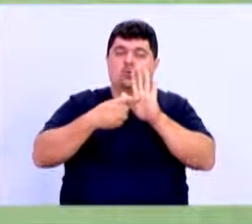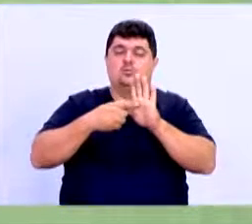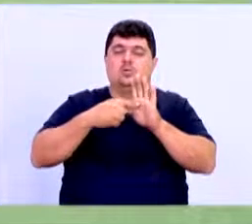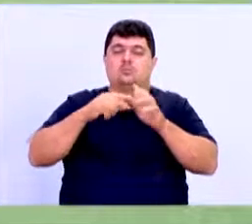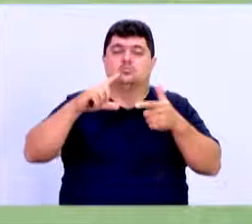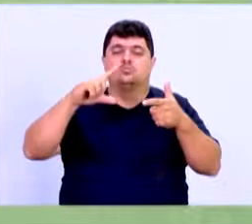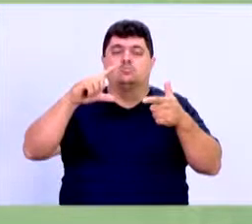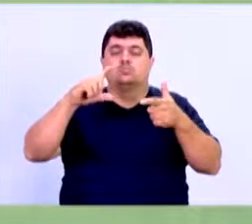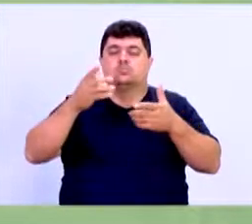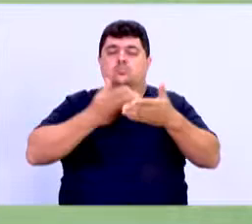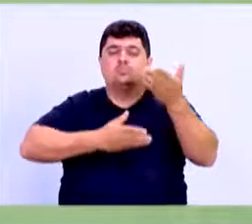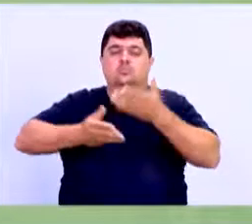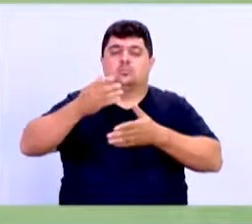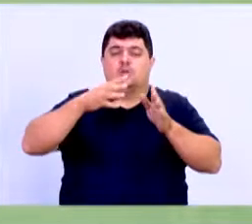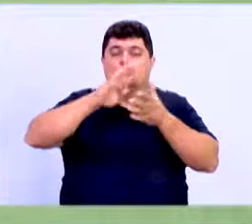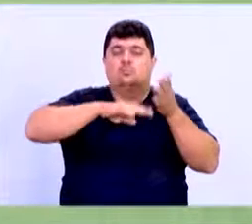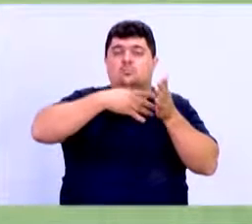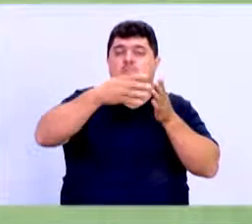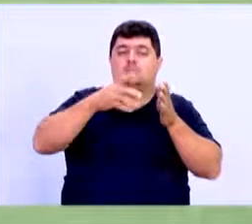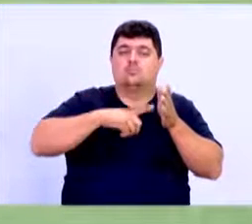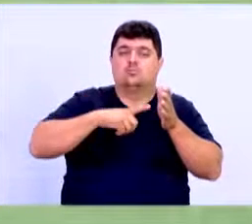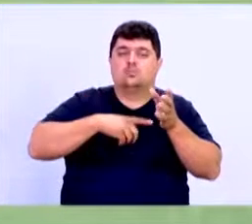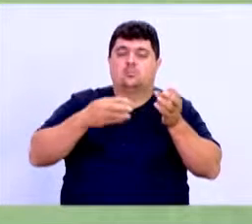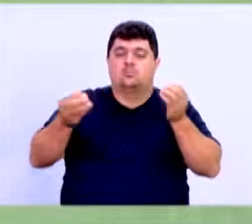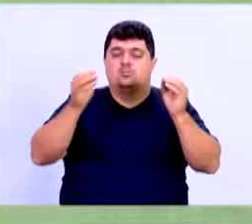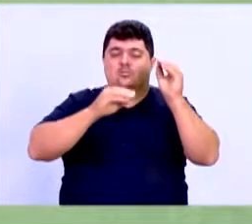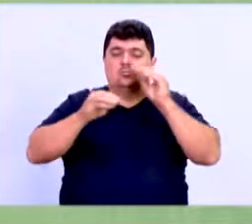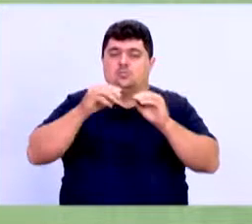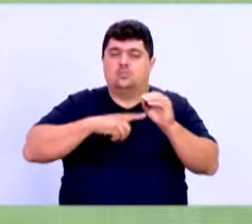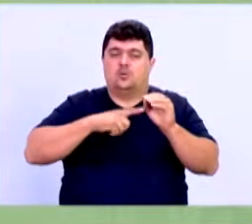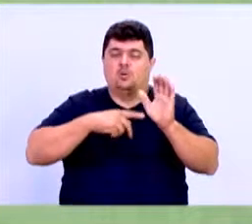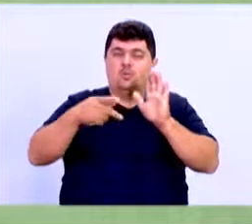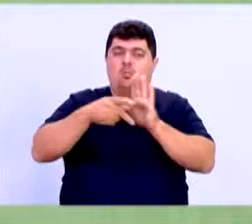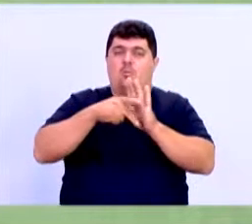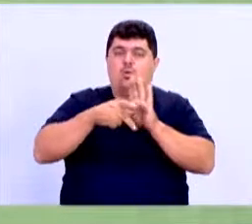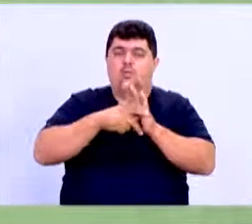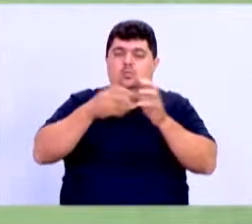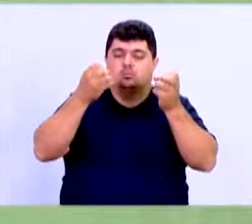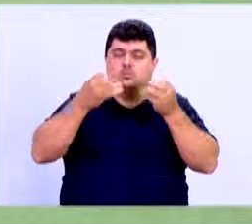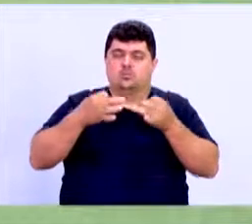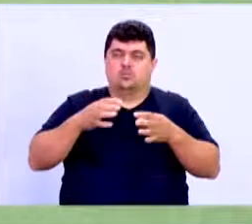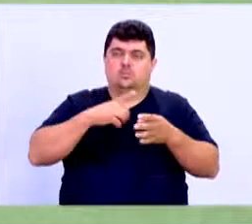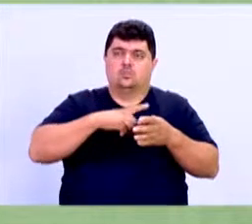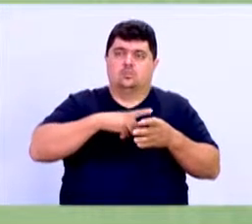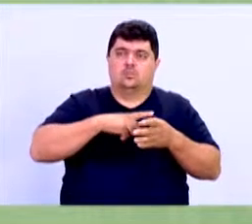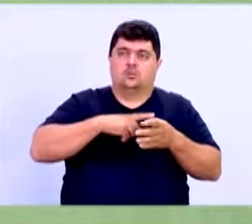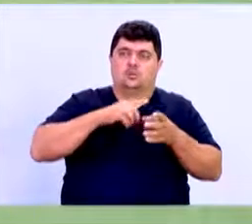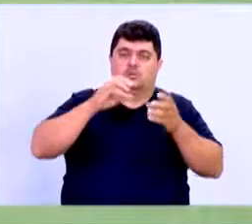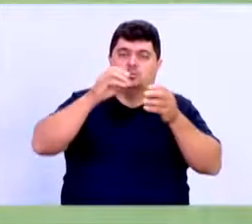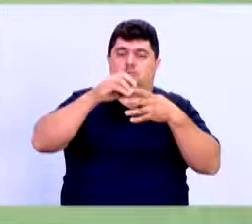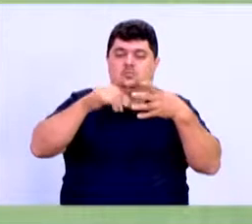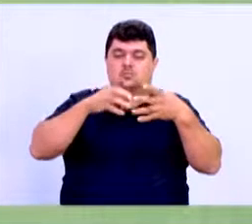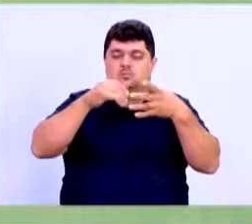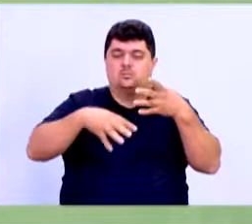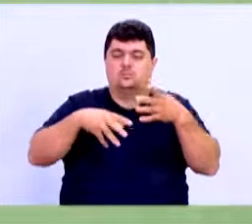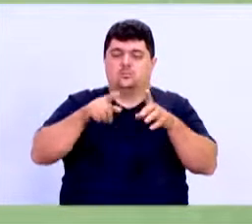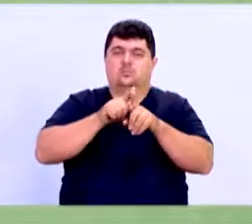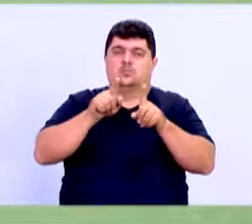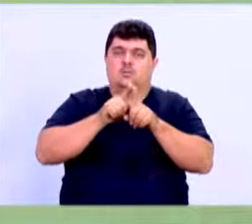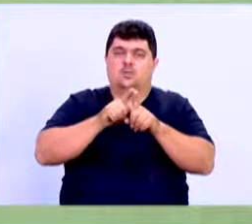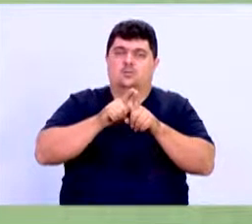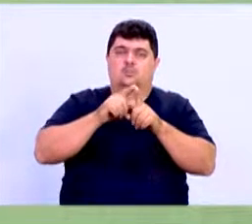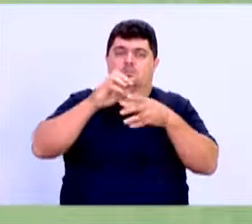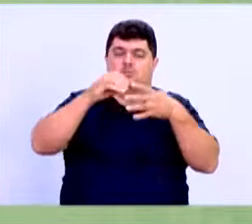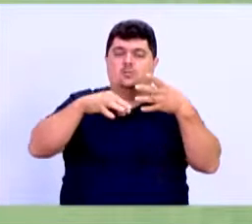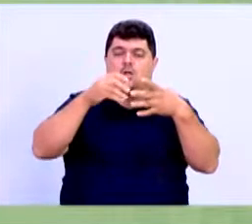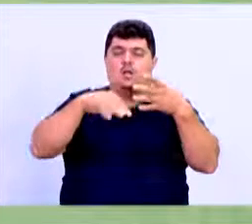as entidades ou tabelas, envolvidos em um domínio de negócios, com suas características, atributos que a gente também vai